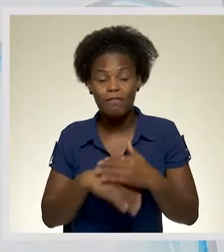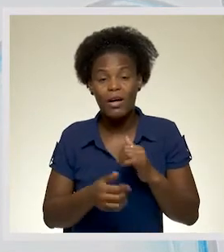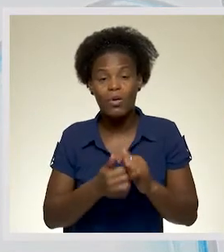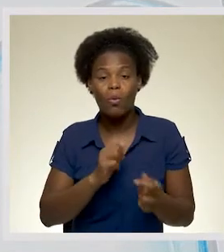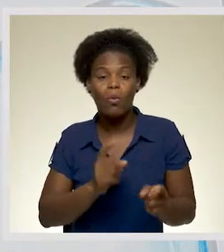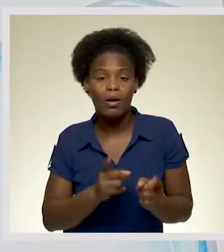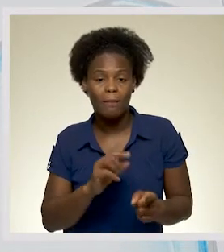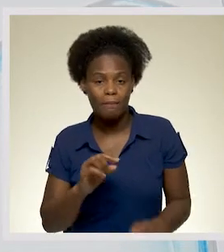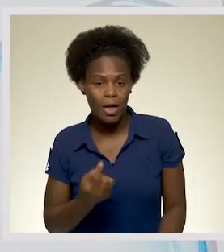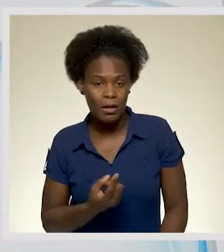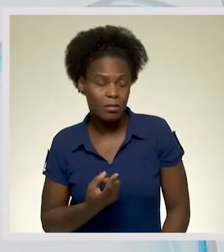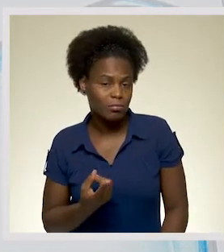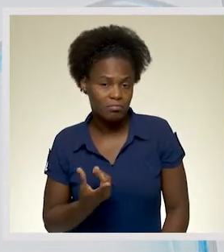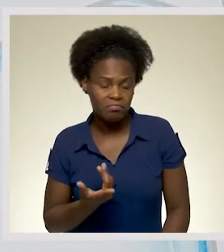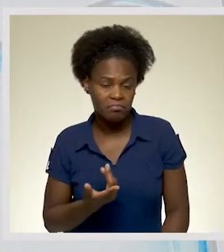para abastecer